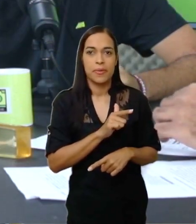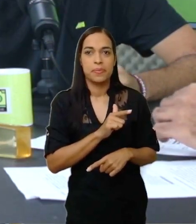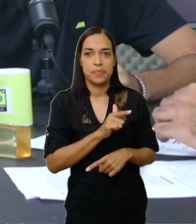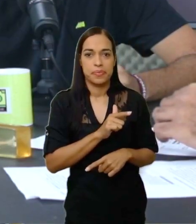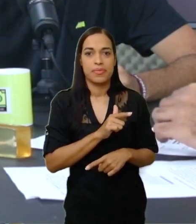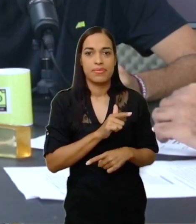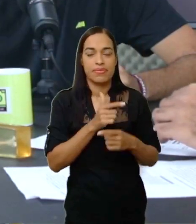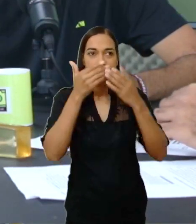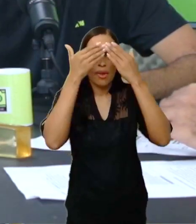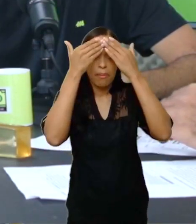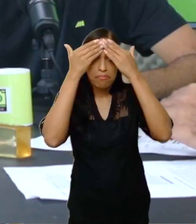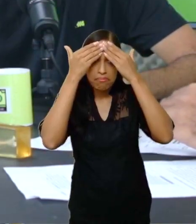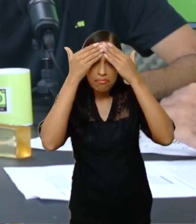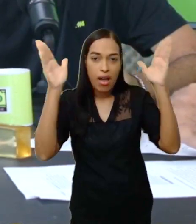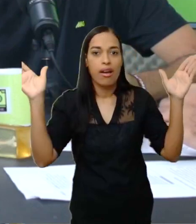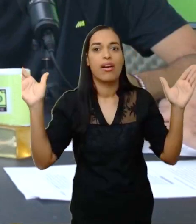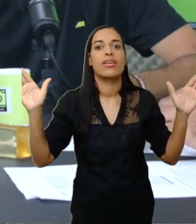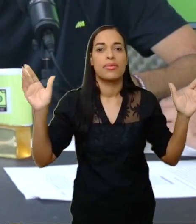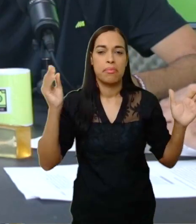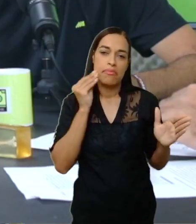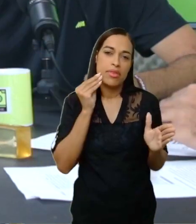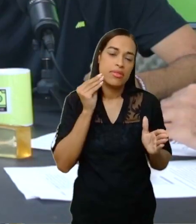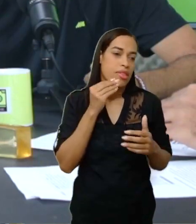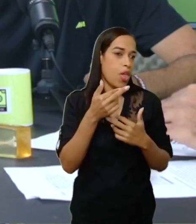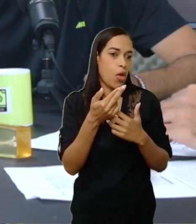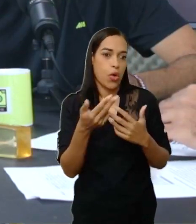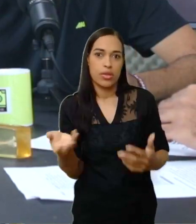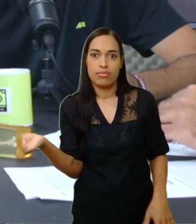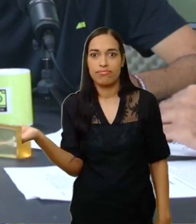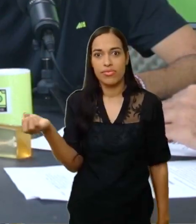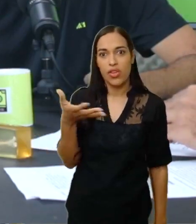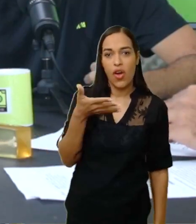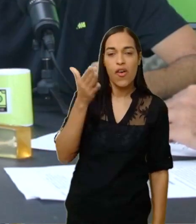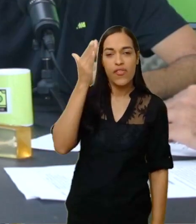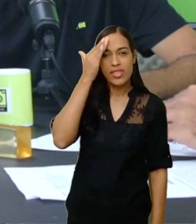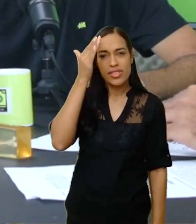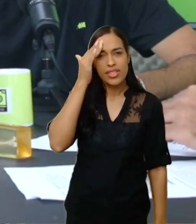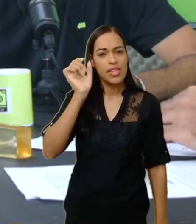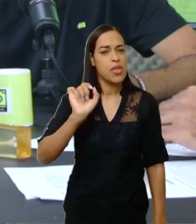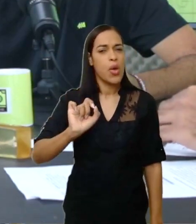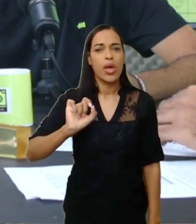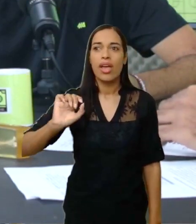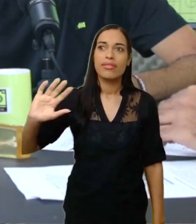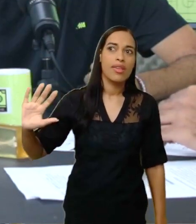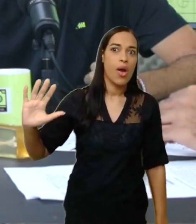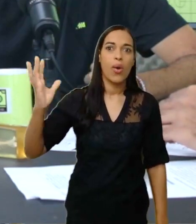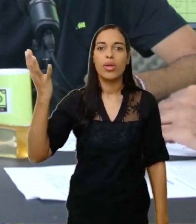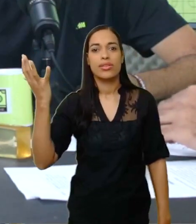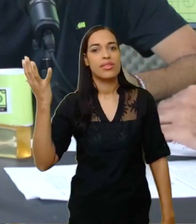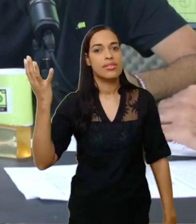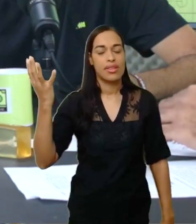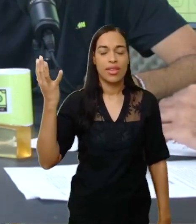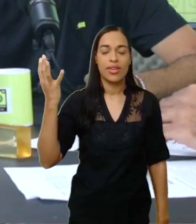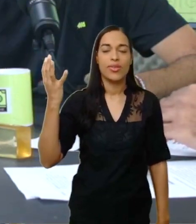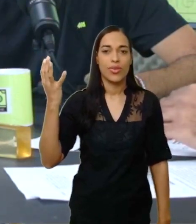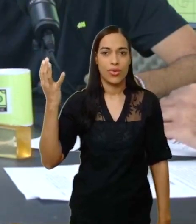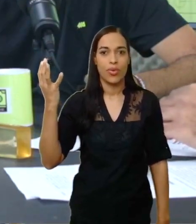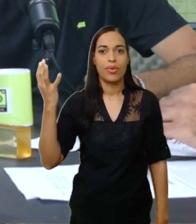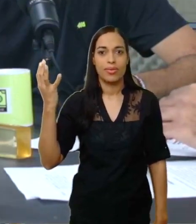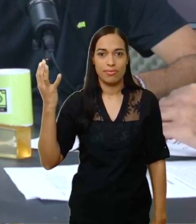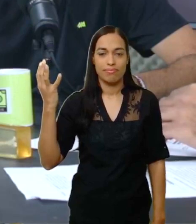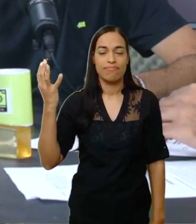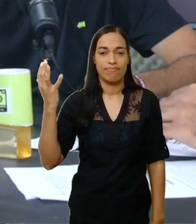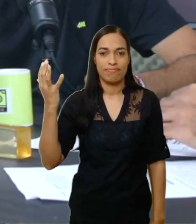digamos assim, abrir a mente para tentar coisas novas, né? Entender o que é que está acontecendo, quais são os processos que